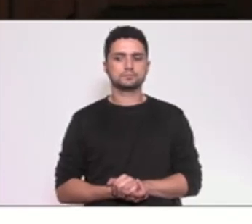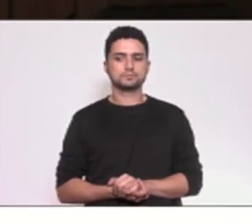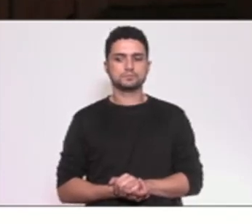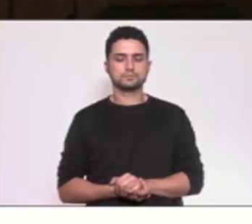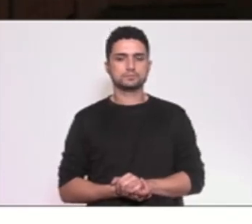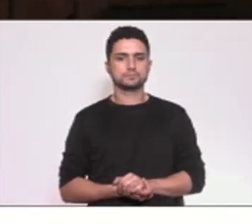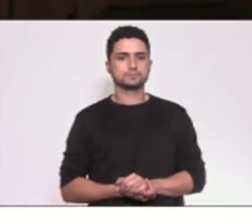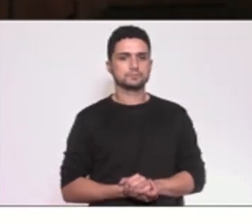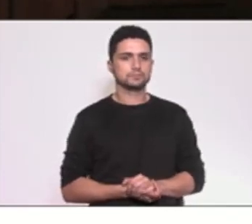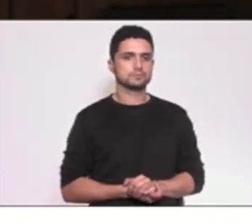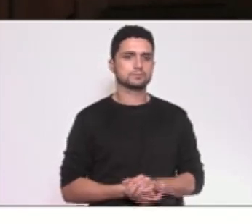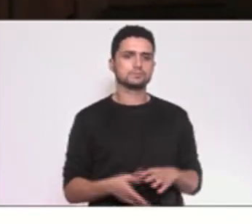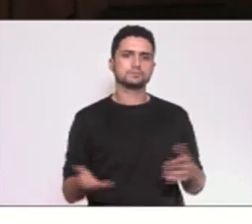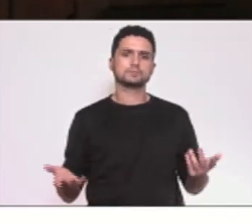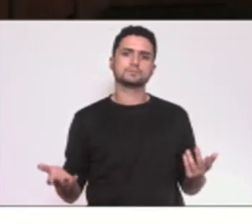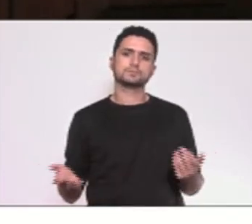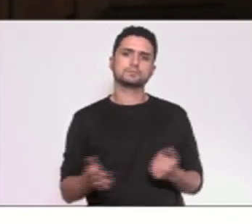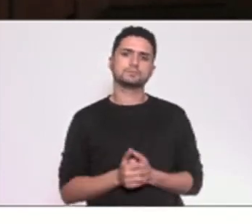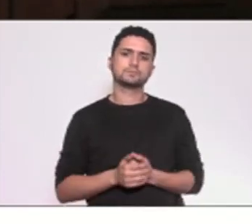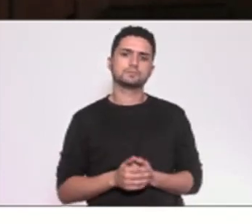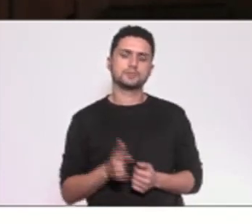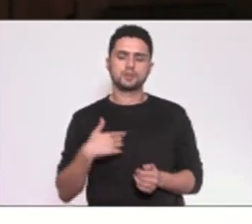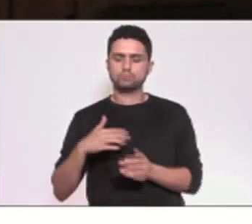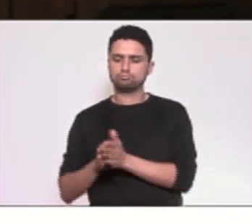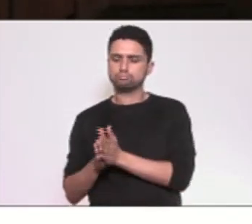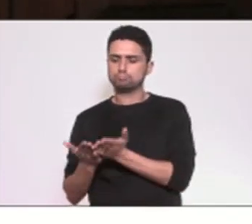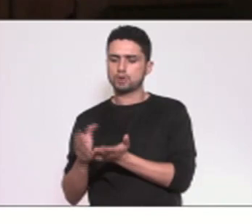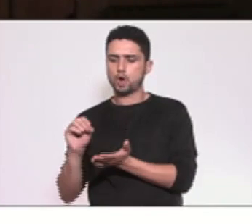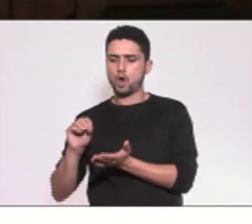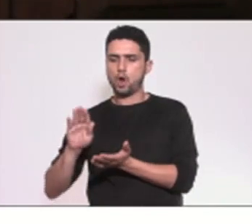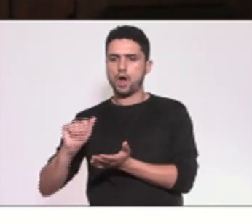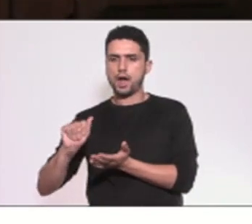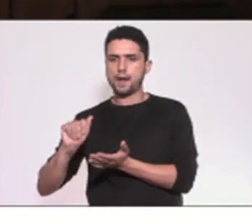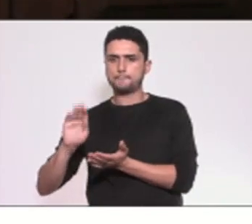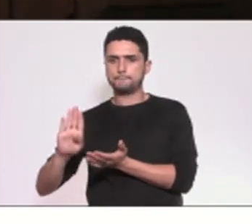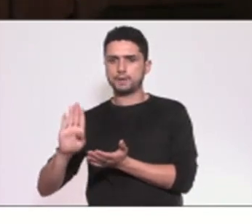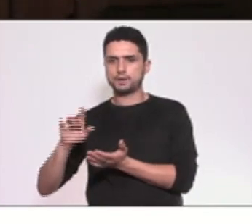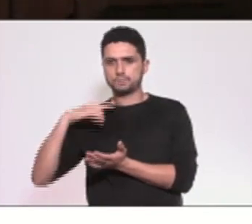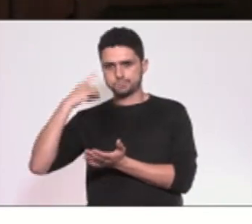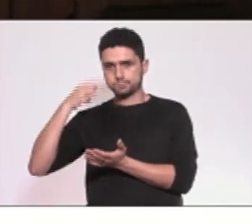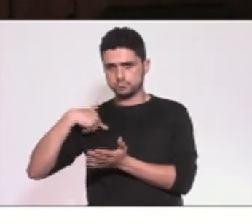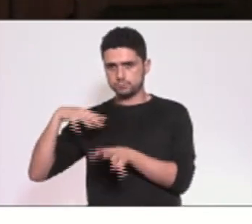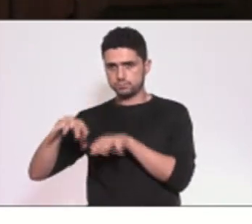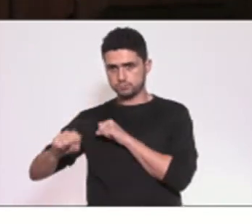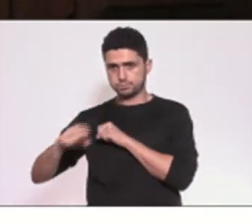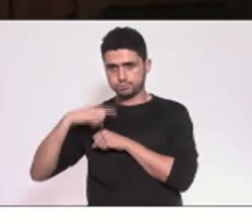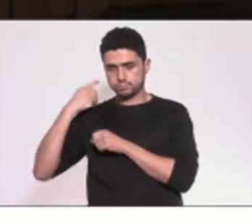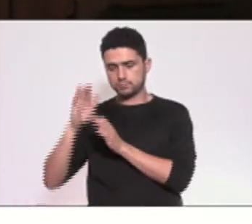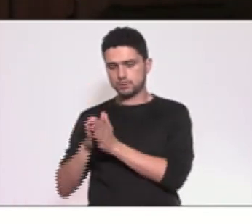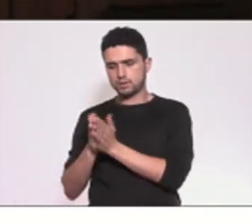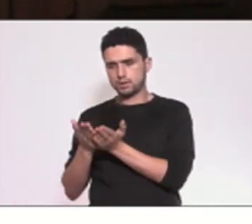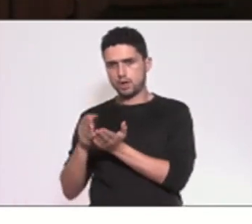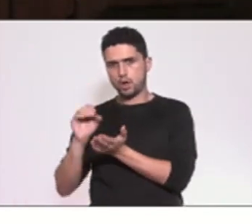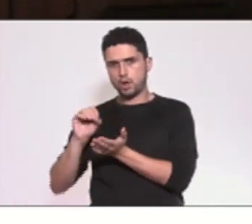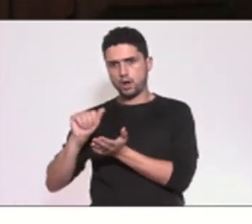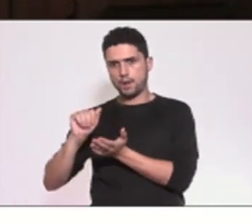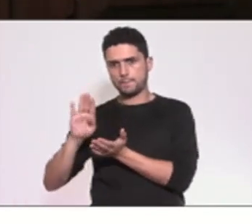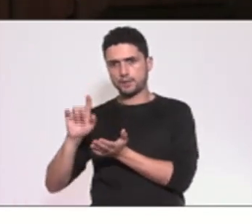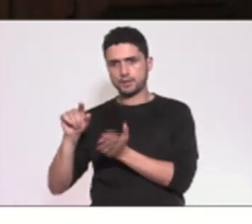Quando eu peguei a minha carteira da OAB, eu jurei a Constituição da República. No artigo